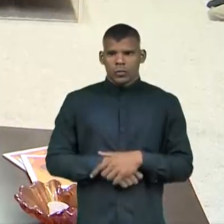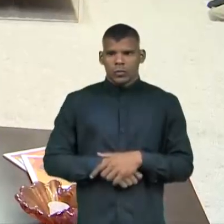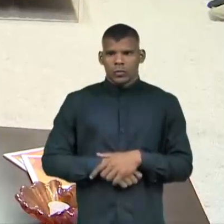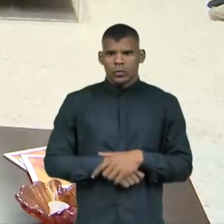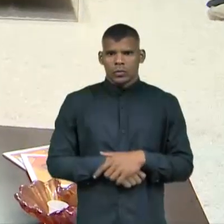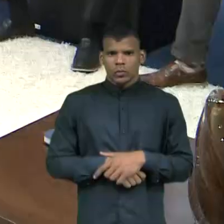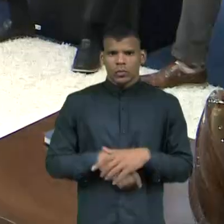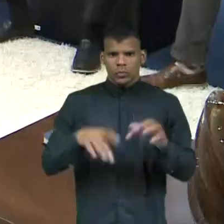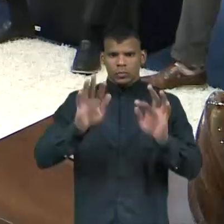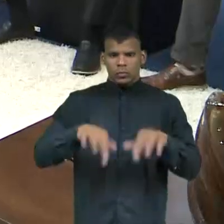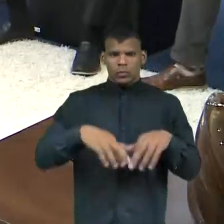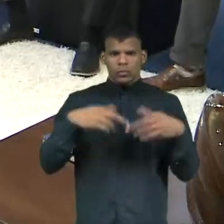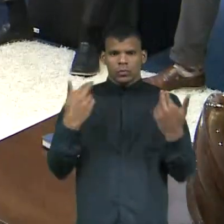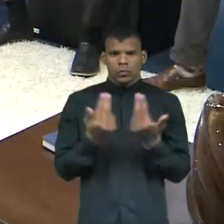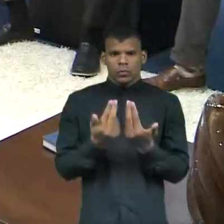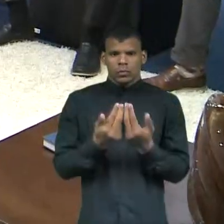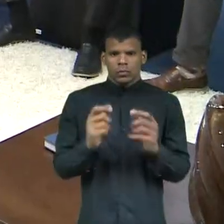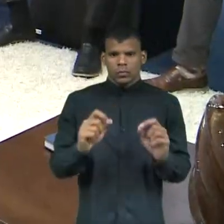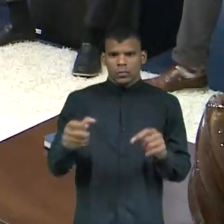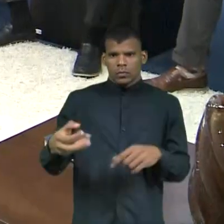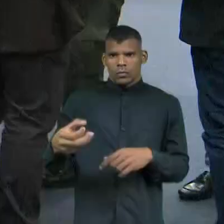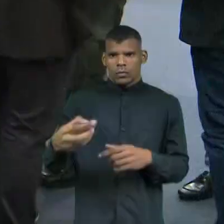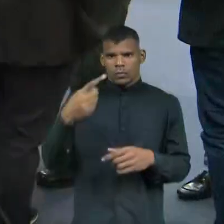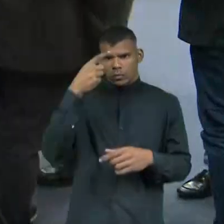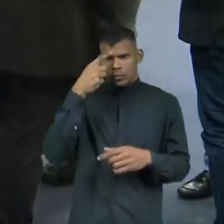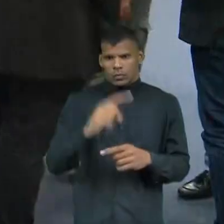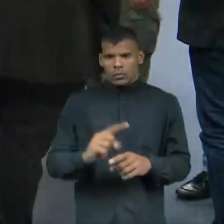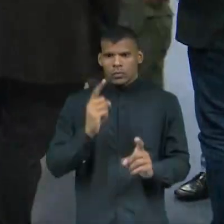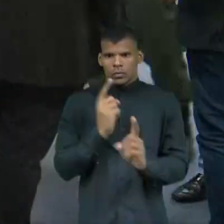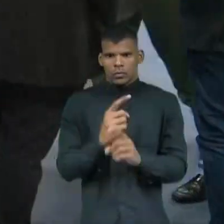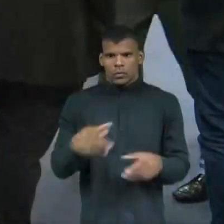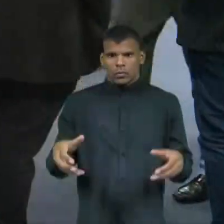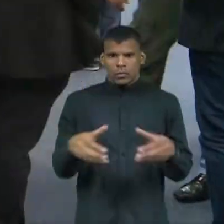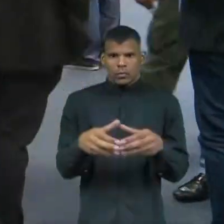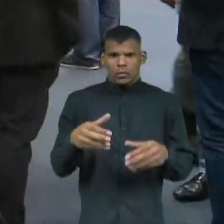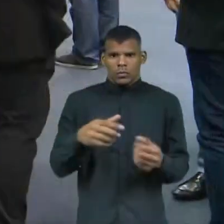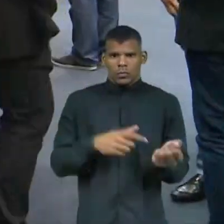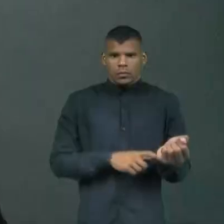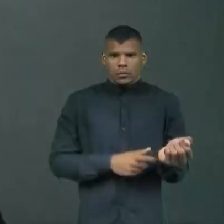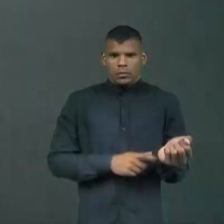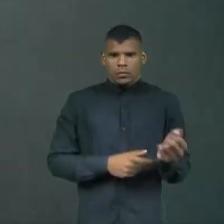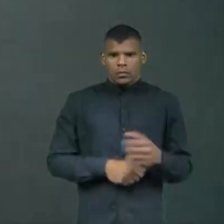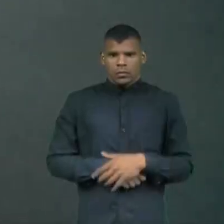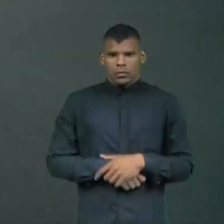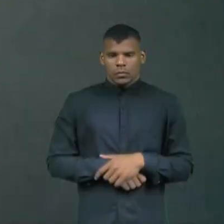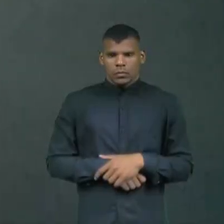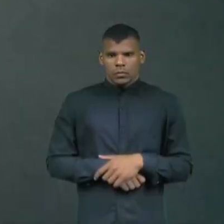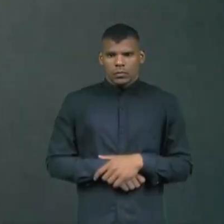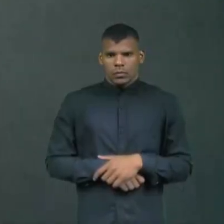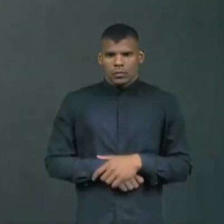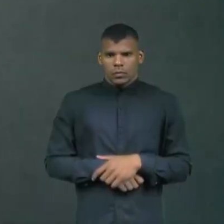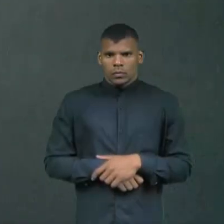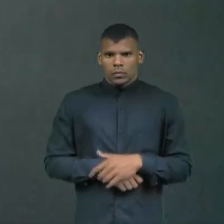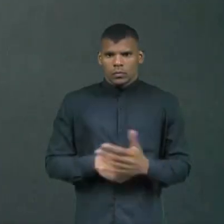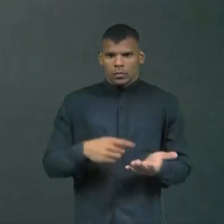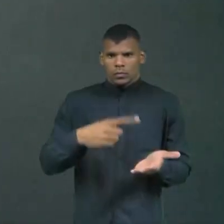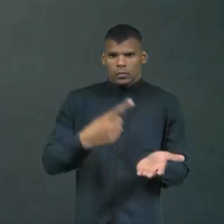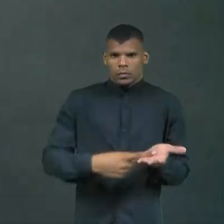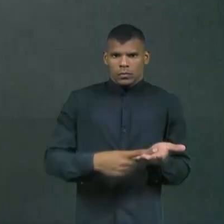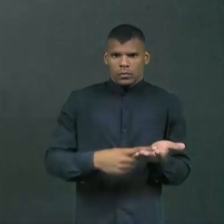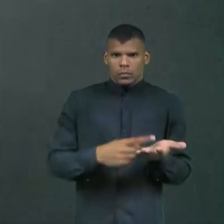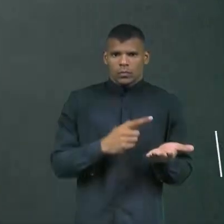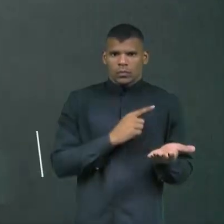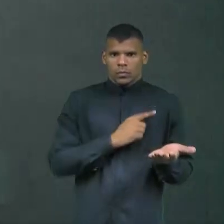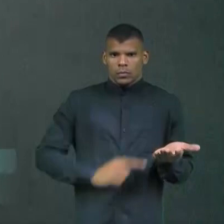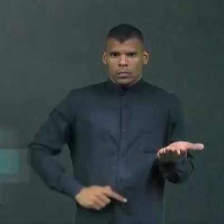reunião, ficou definida uma nova data para encontro com o governador Elmano de Freitas. Reafirmar o compromisso do governo do Estado, governador Elmano